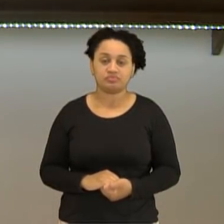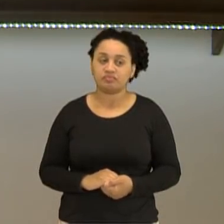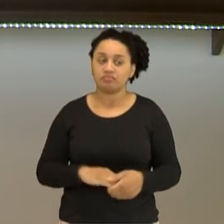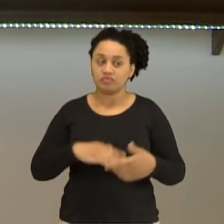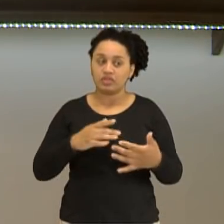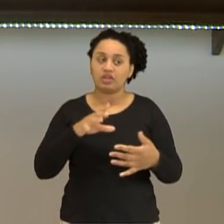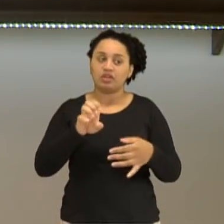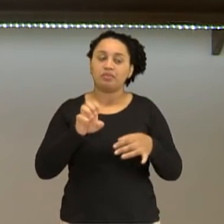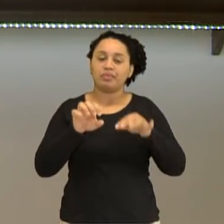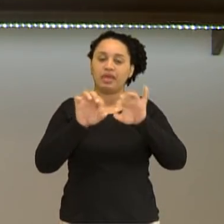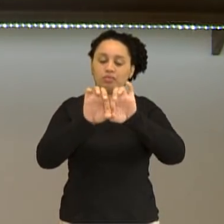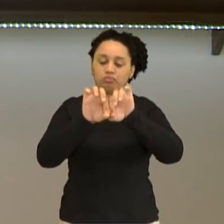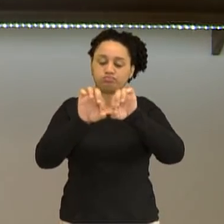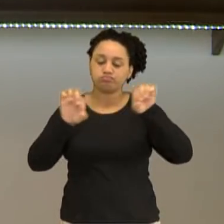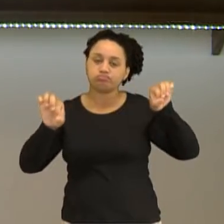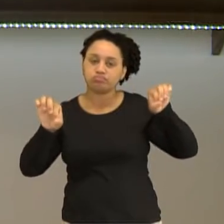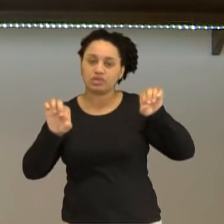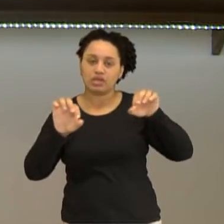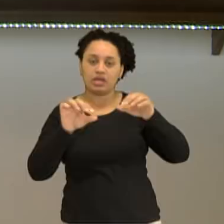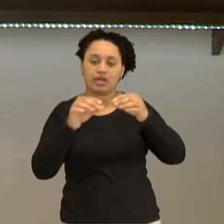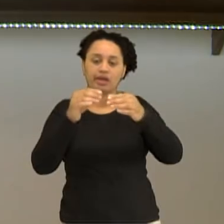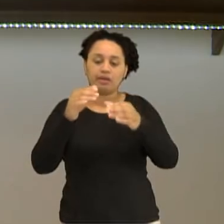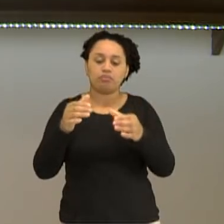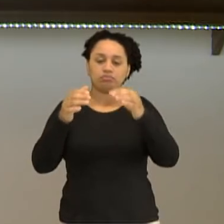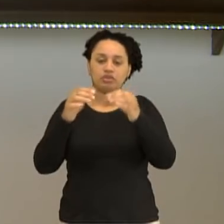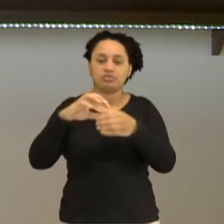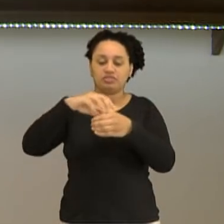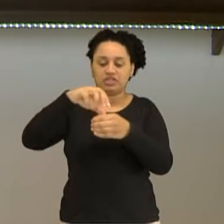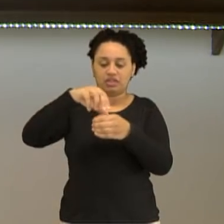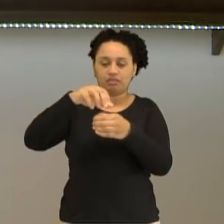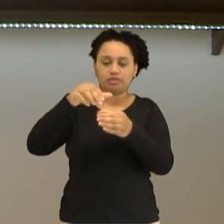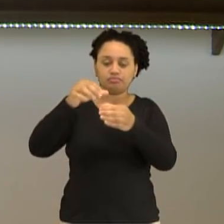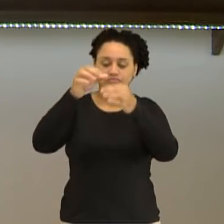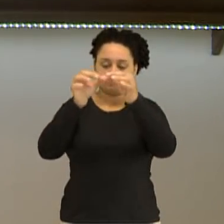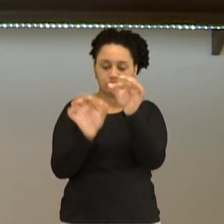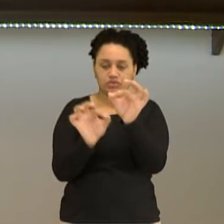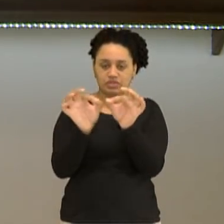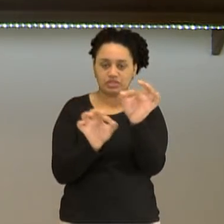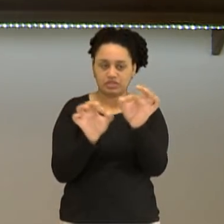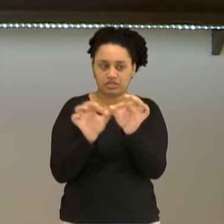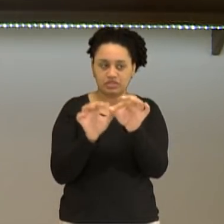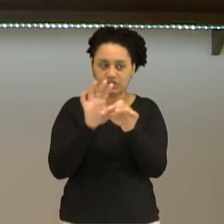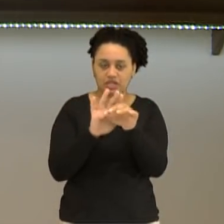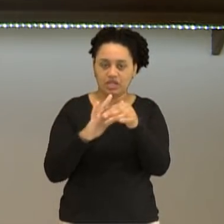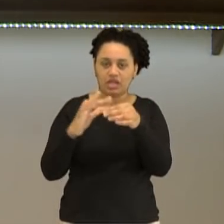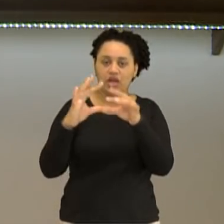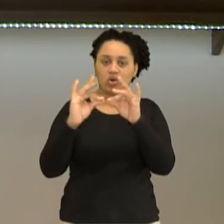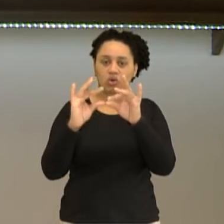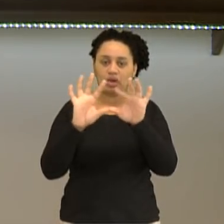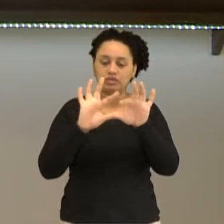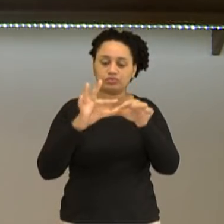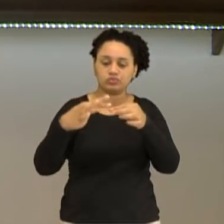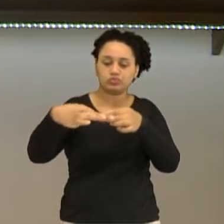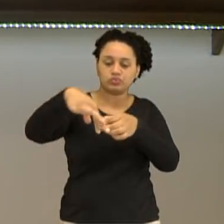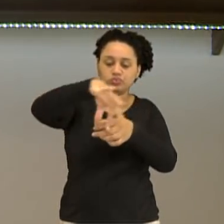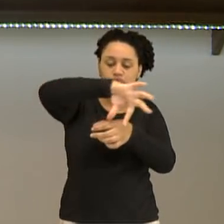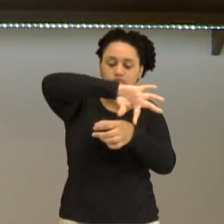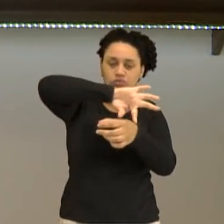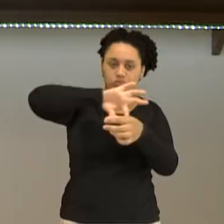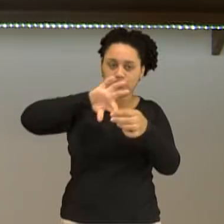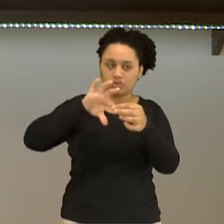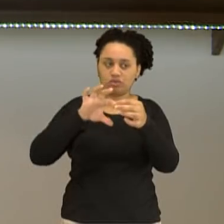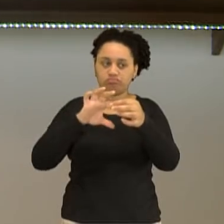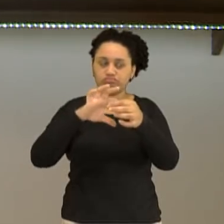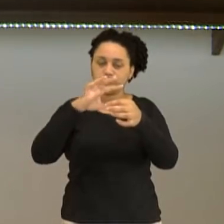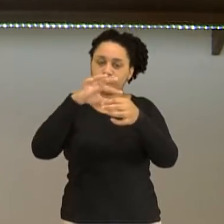encaixei ela na tampa, fiz um buraquinho na tampa, encaixei ela aqui, consegui fixá-la com a fita adesiva. Na